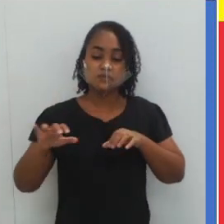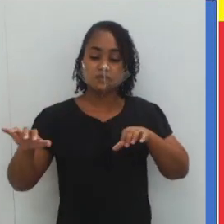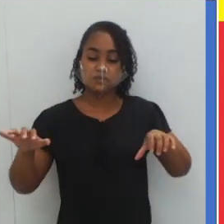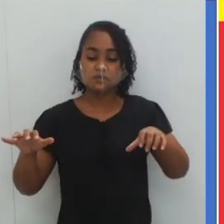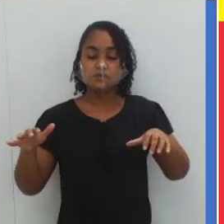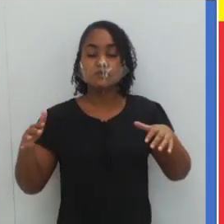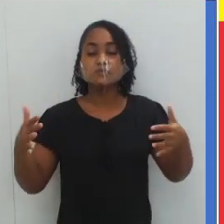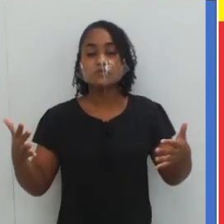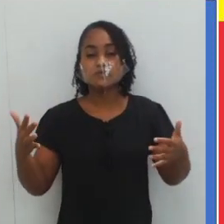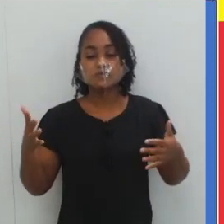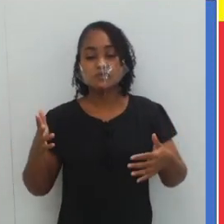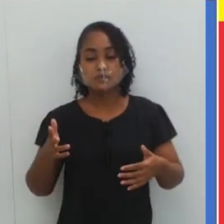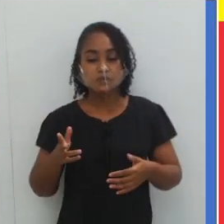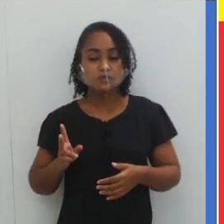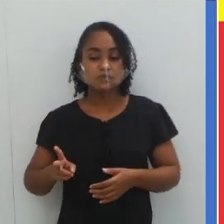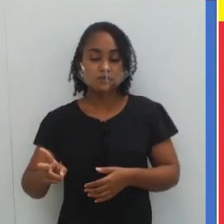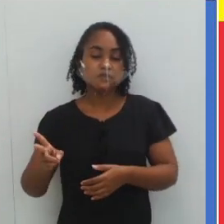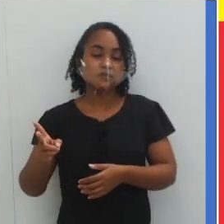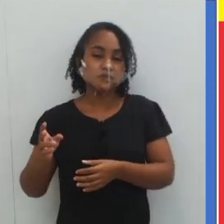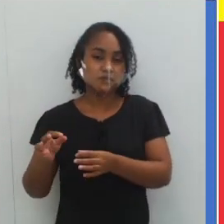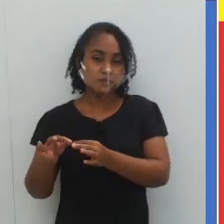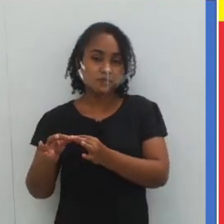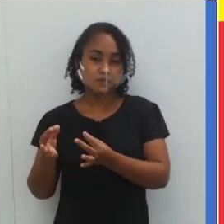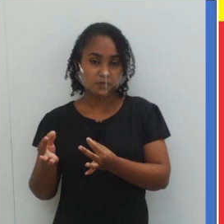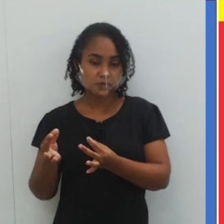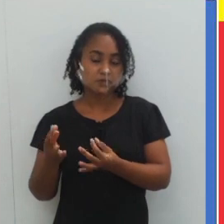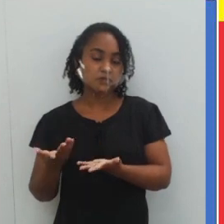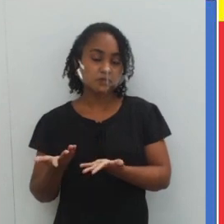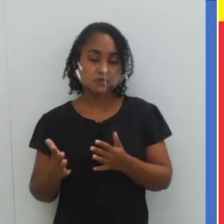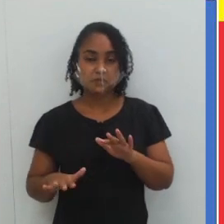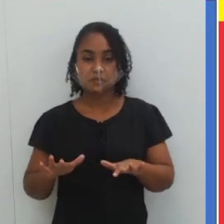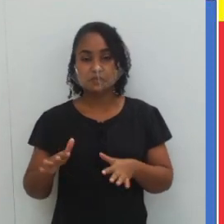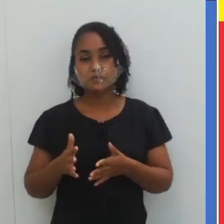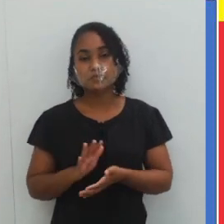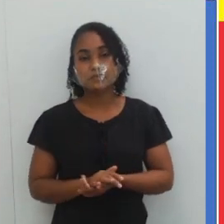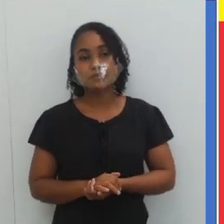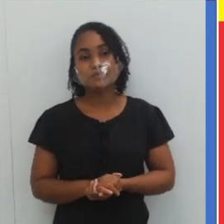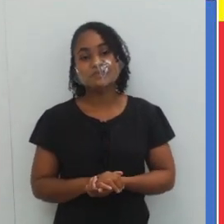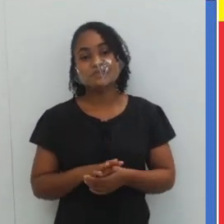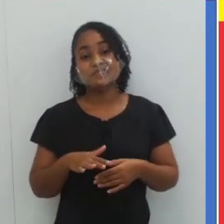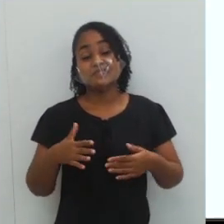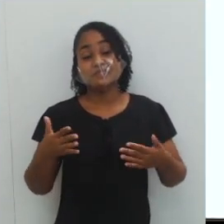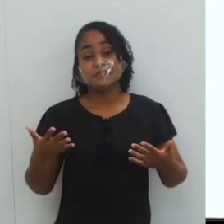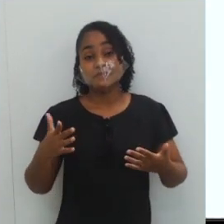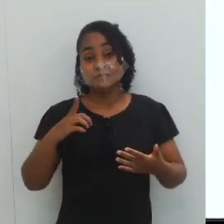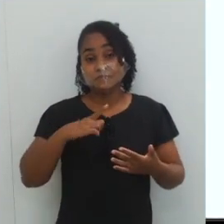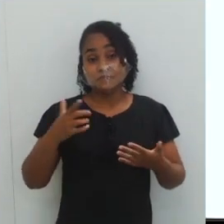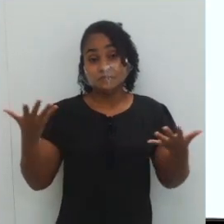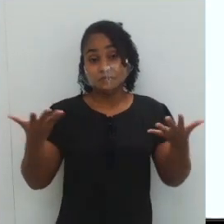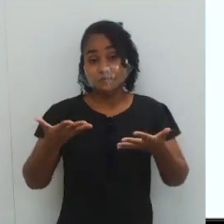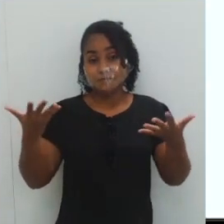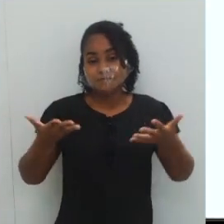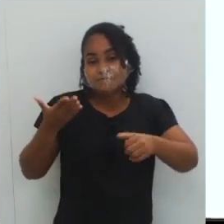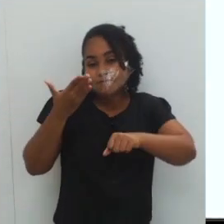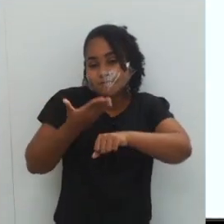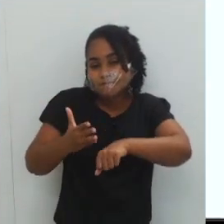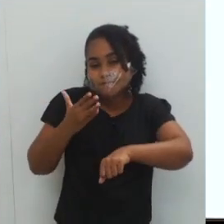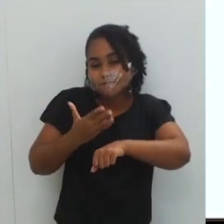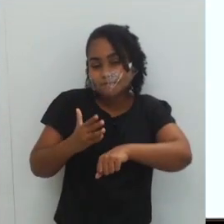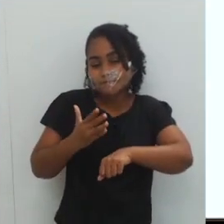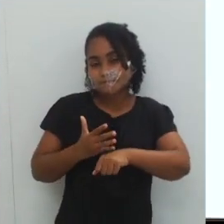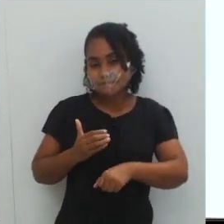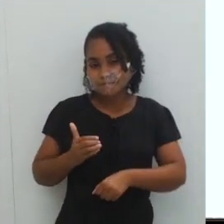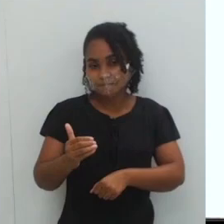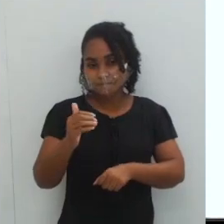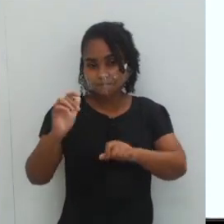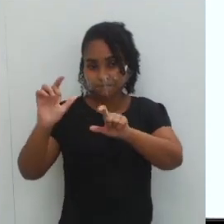para diferenciar simple past e past continuous, ok? Para entender melhor agora, a gente vai